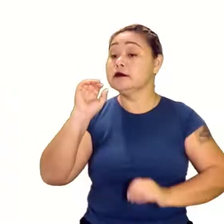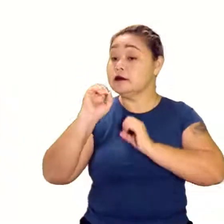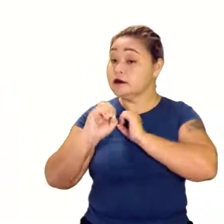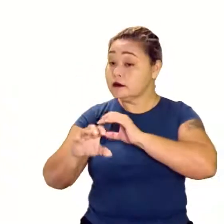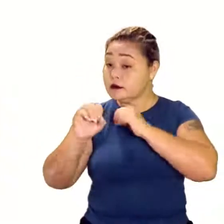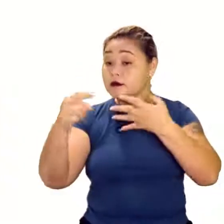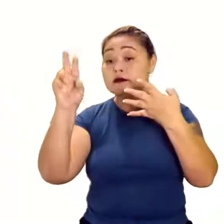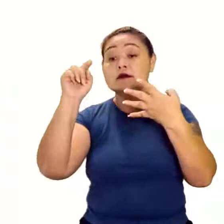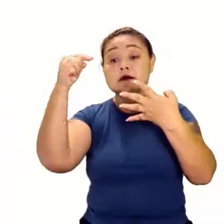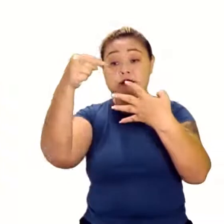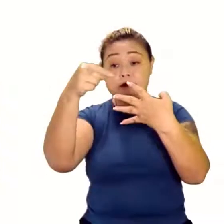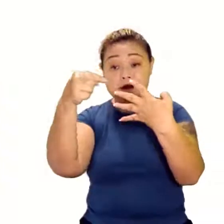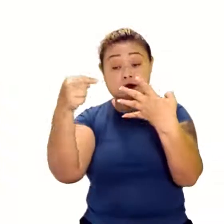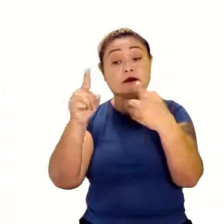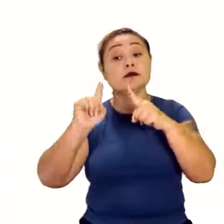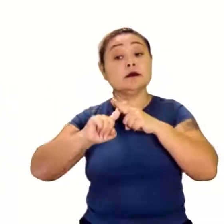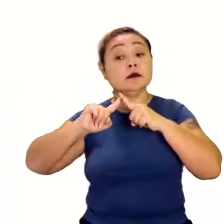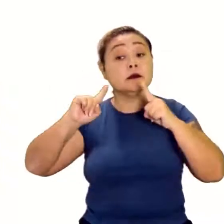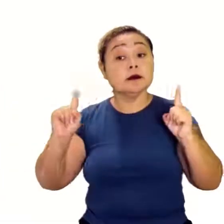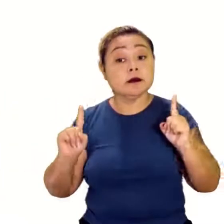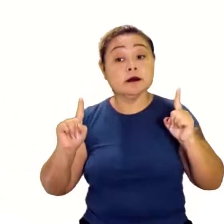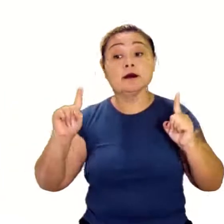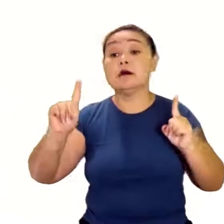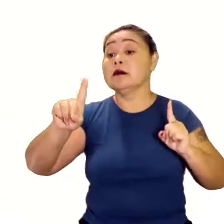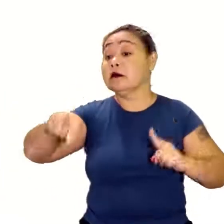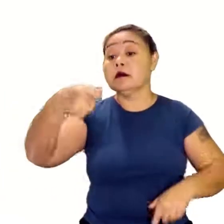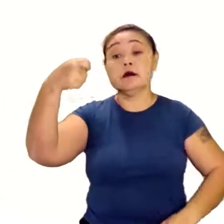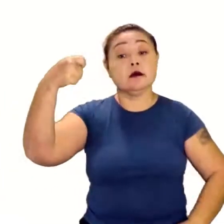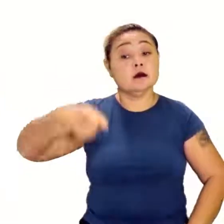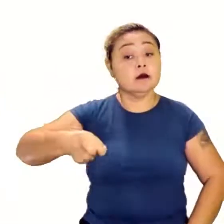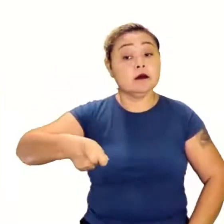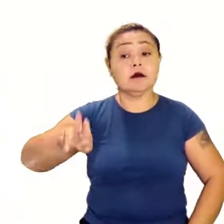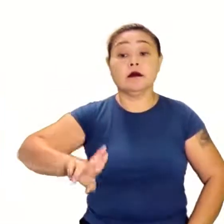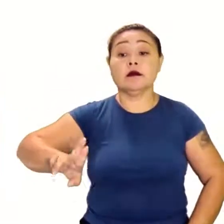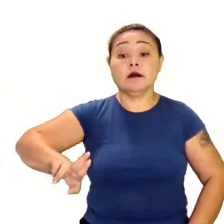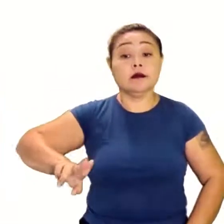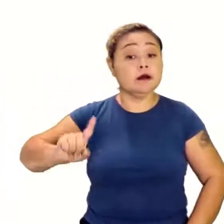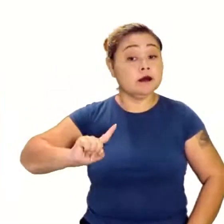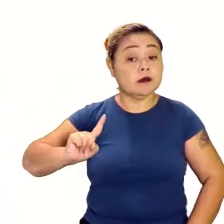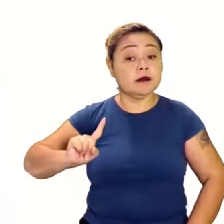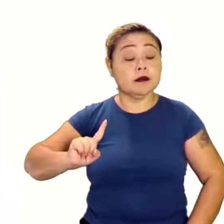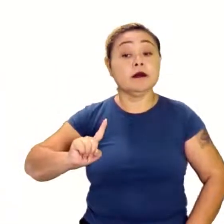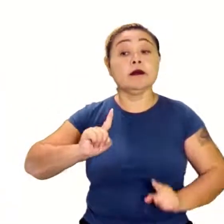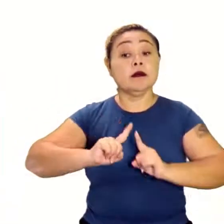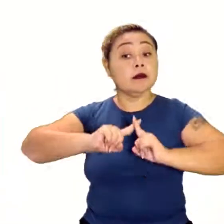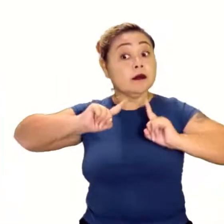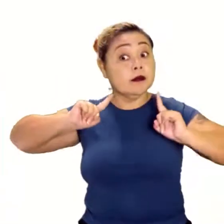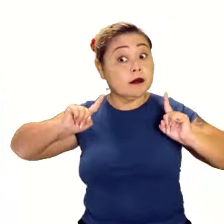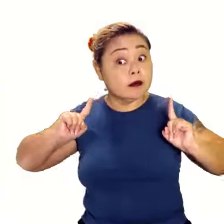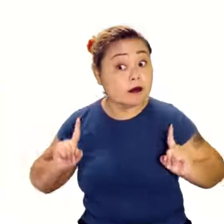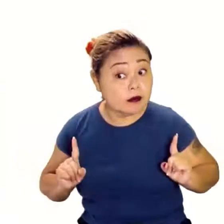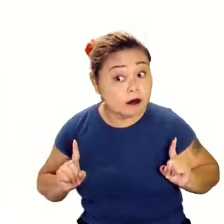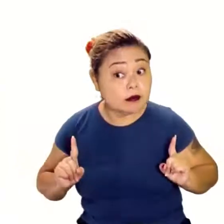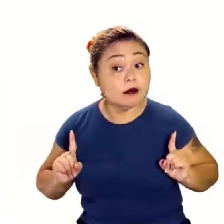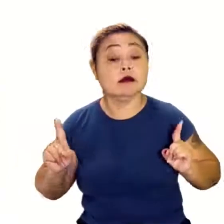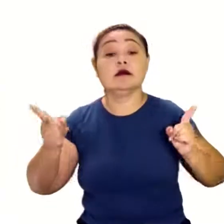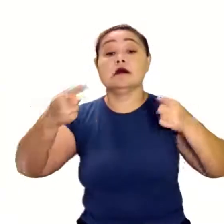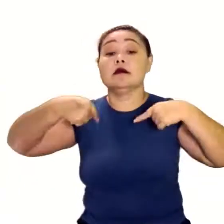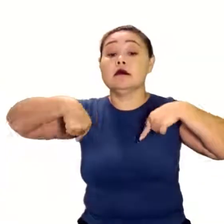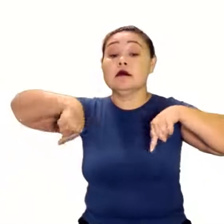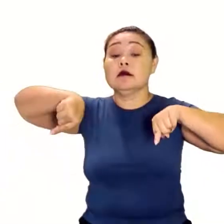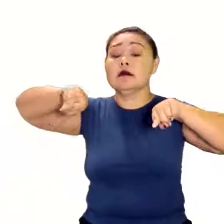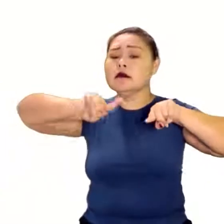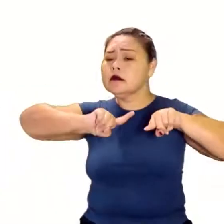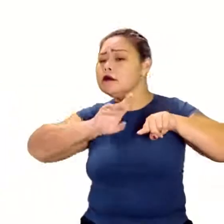vocês as propriedades, mas você não é obrigado a usá-las. Mas quando